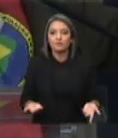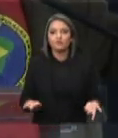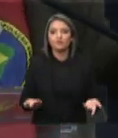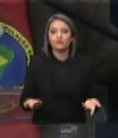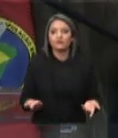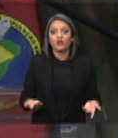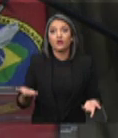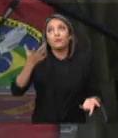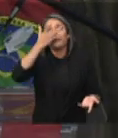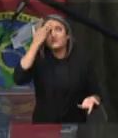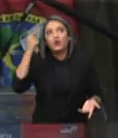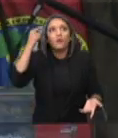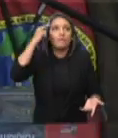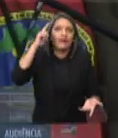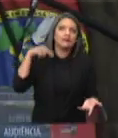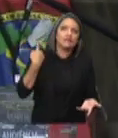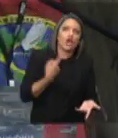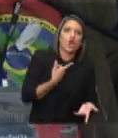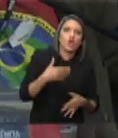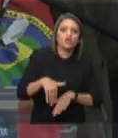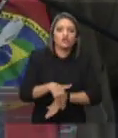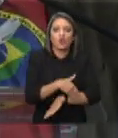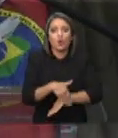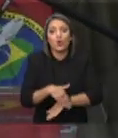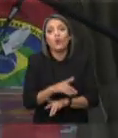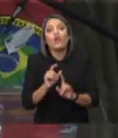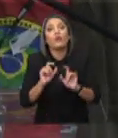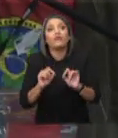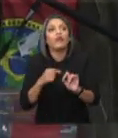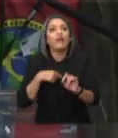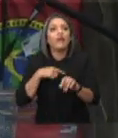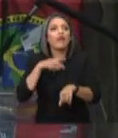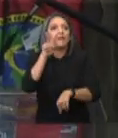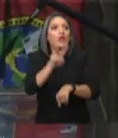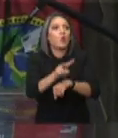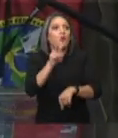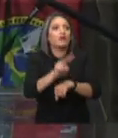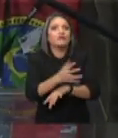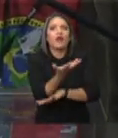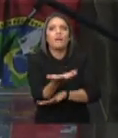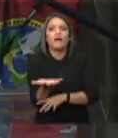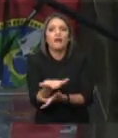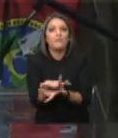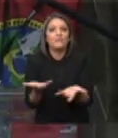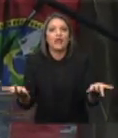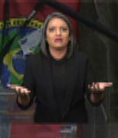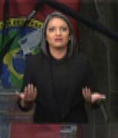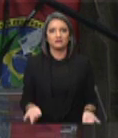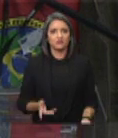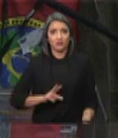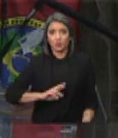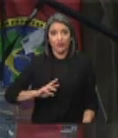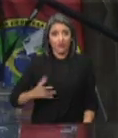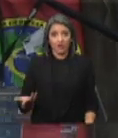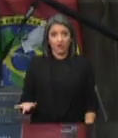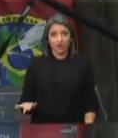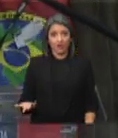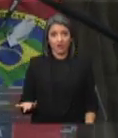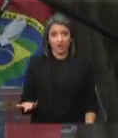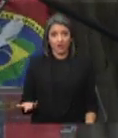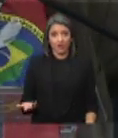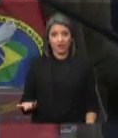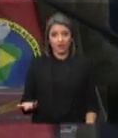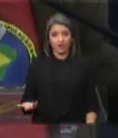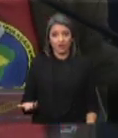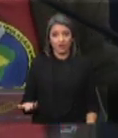pensa que nós da rua somos o quê cuidador de praça não são cuidador de praça entendeu